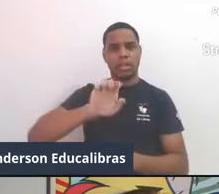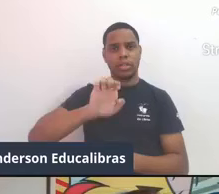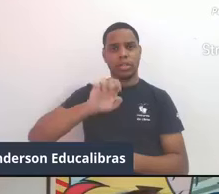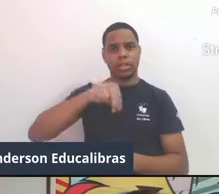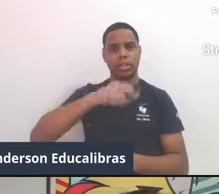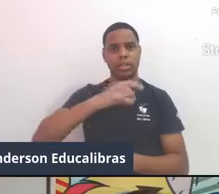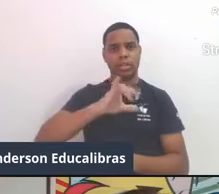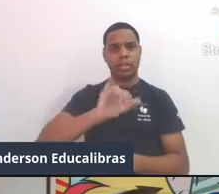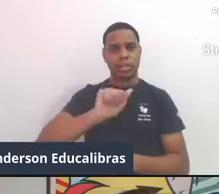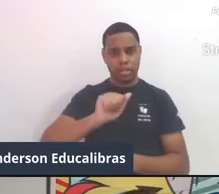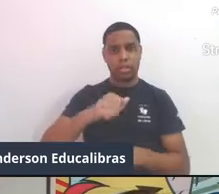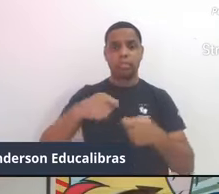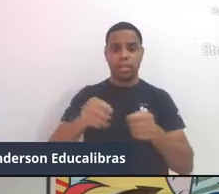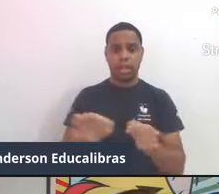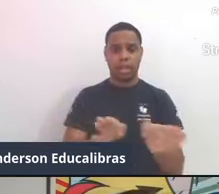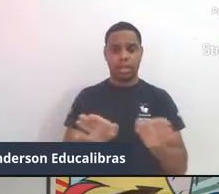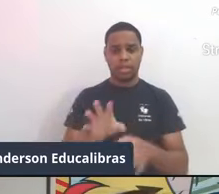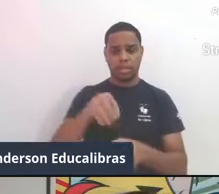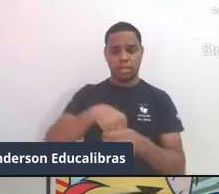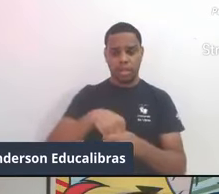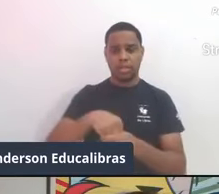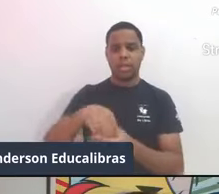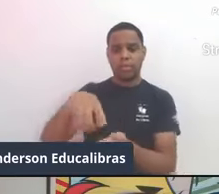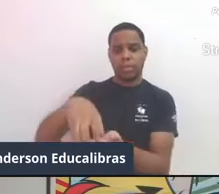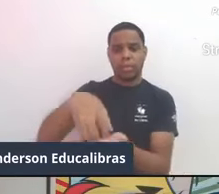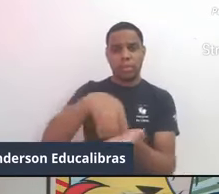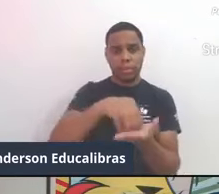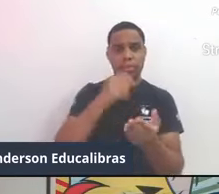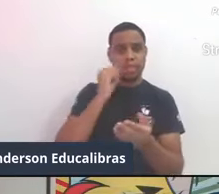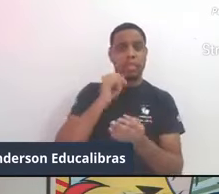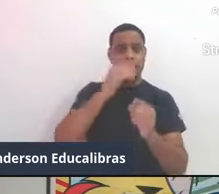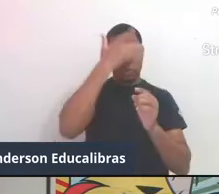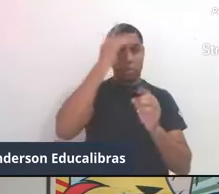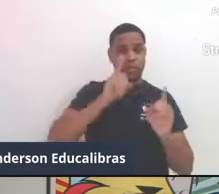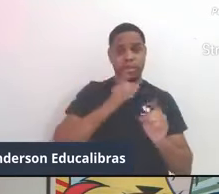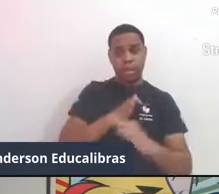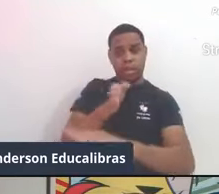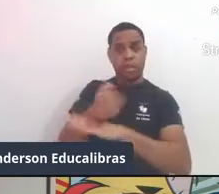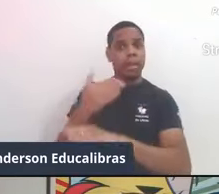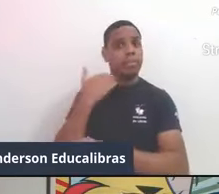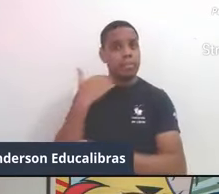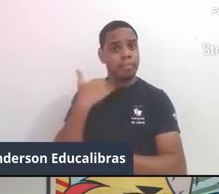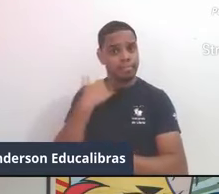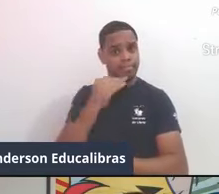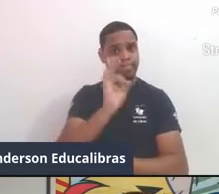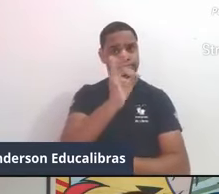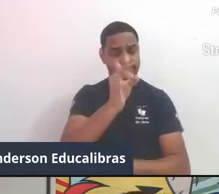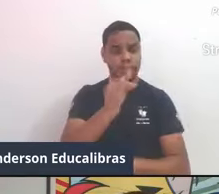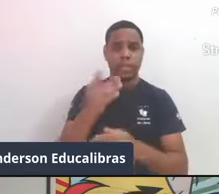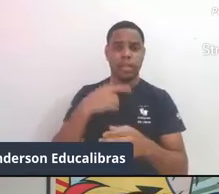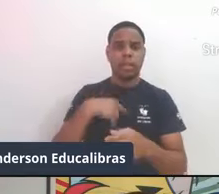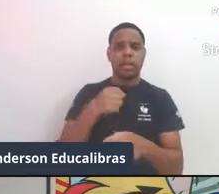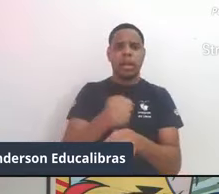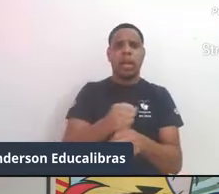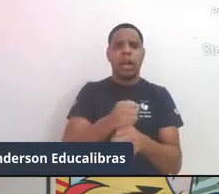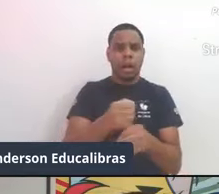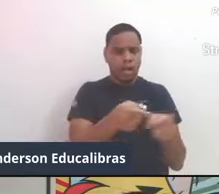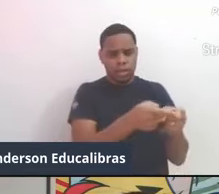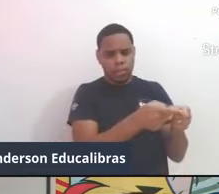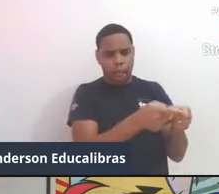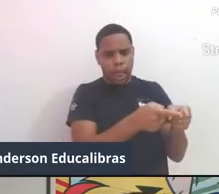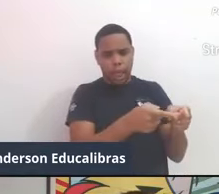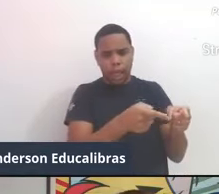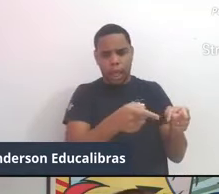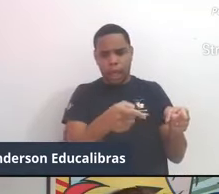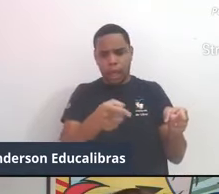mais acessível para os clientes que procuram um sistema financeiro, né? A gente vem, na linha do tempo, enxergando uma necessidade